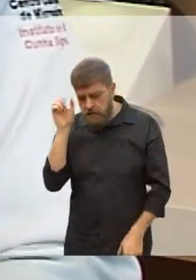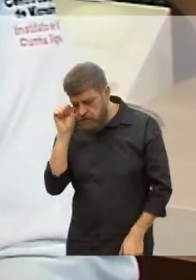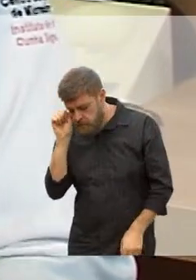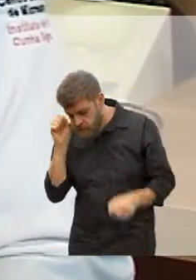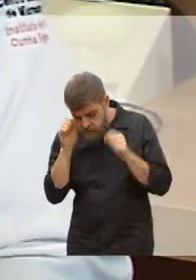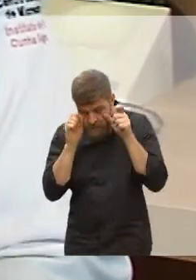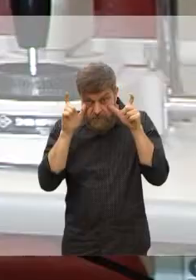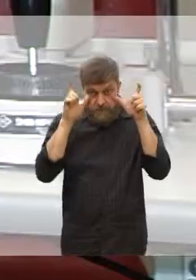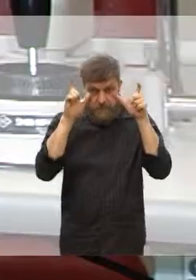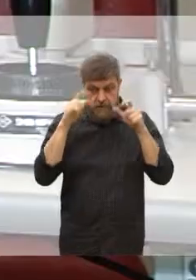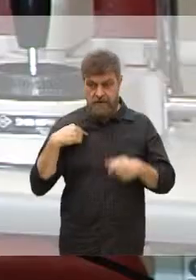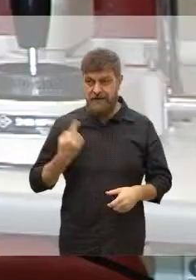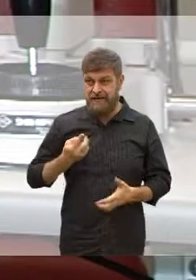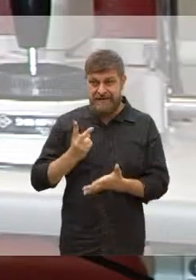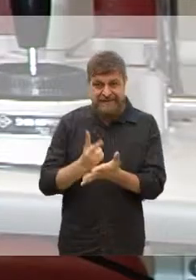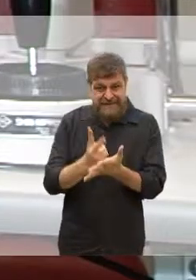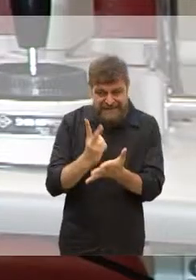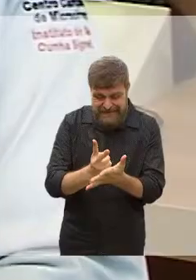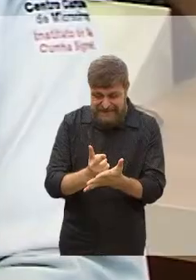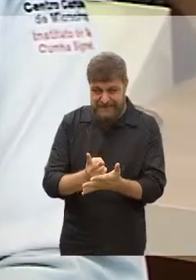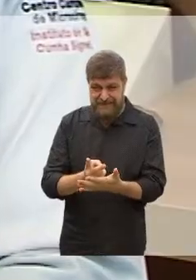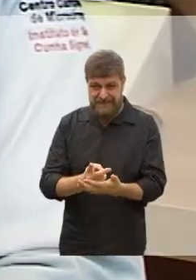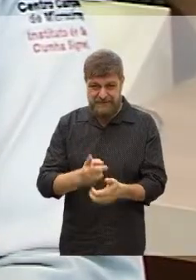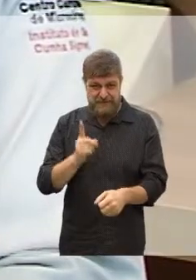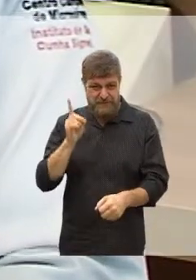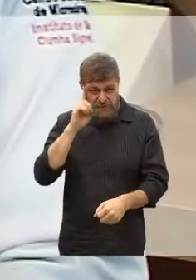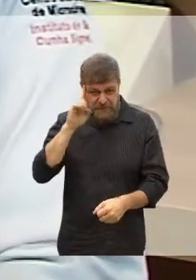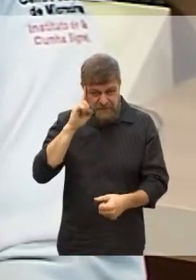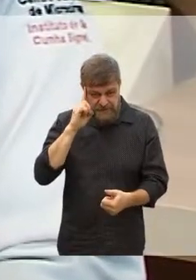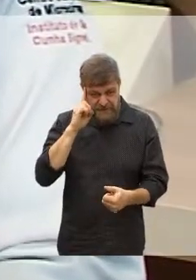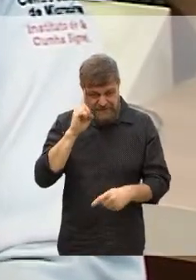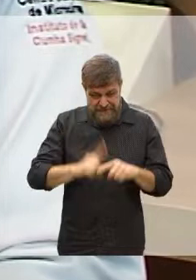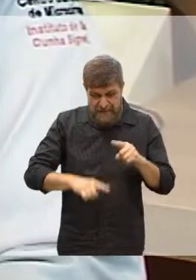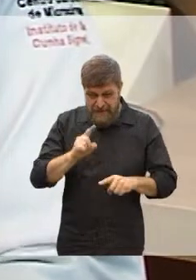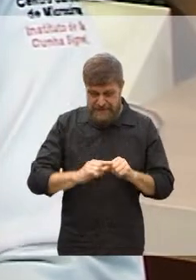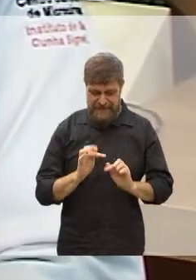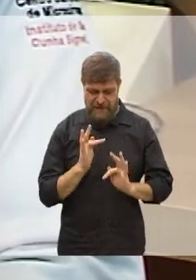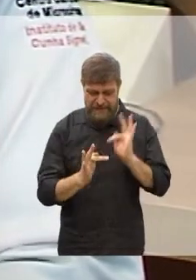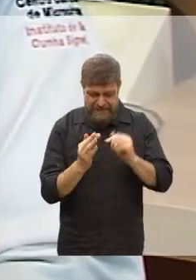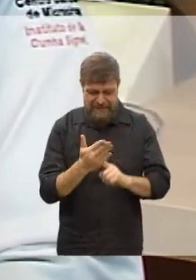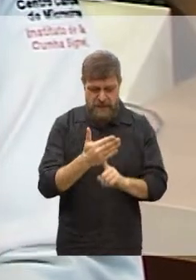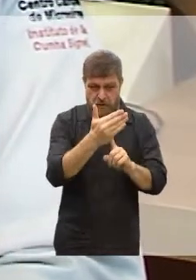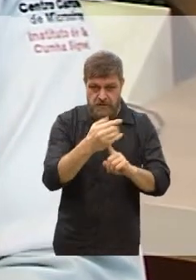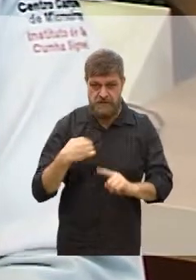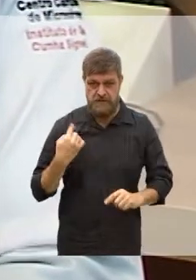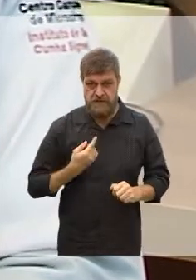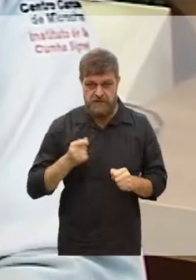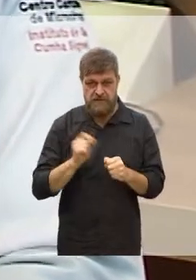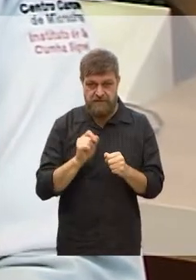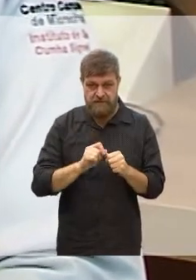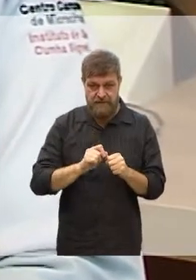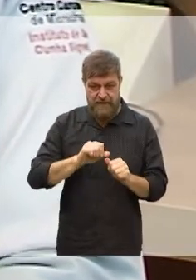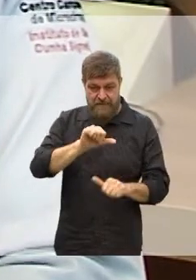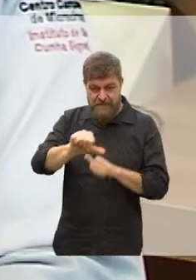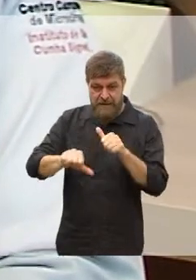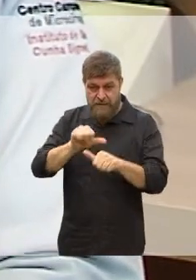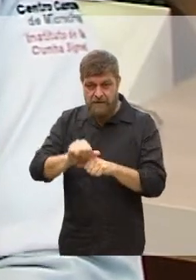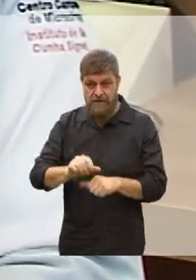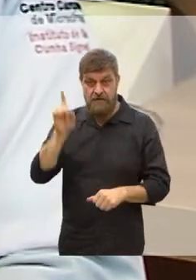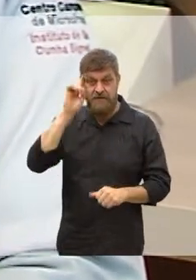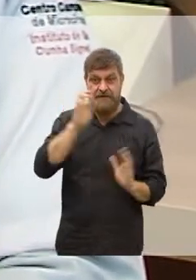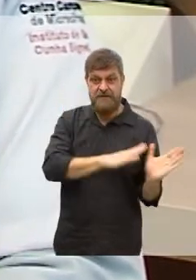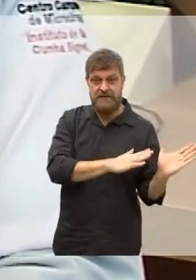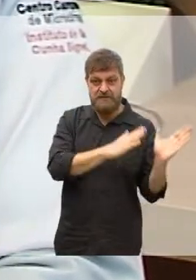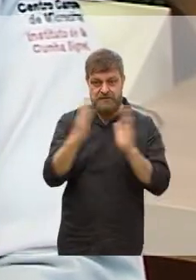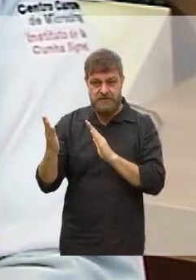o tempo inteiro esse tipo de recurso de tecnologia, nós vamos interferir ao longo do dia também